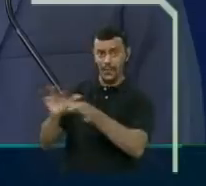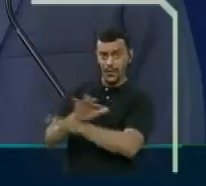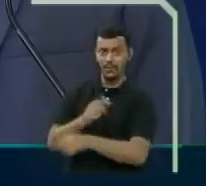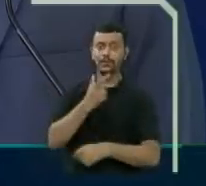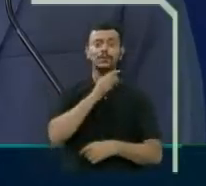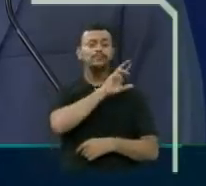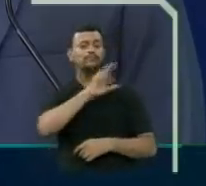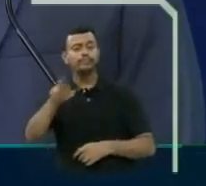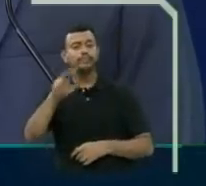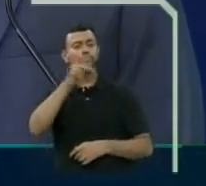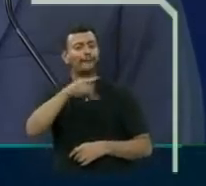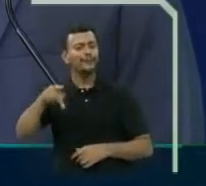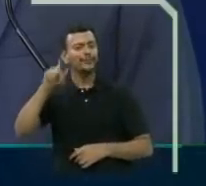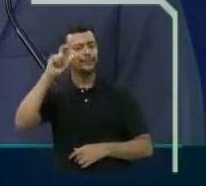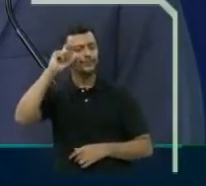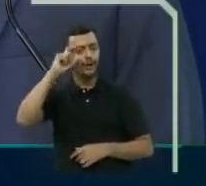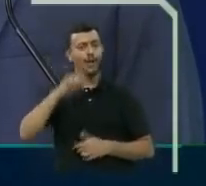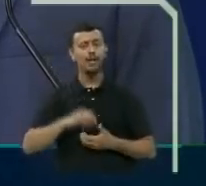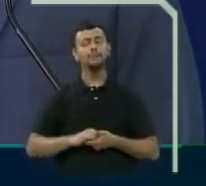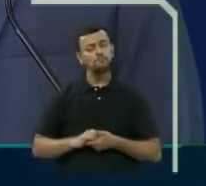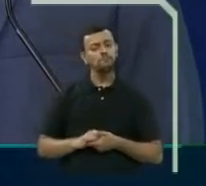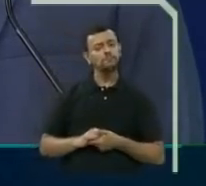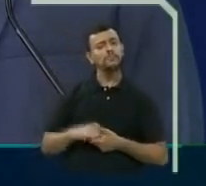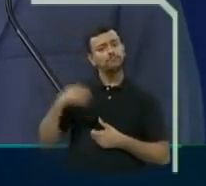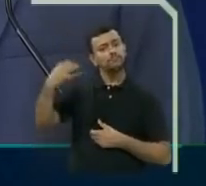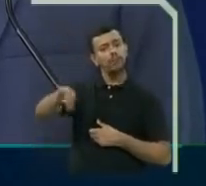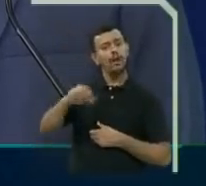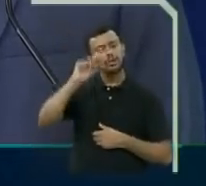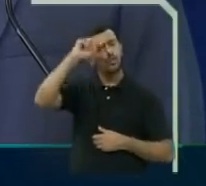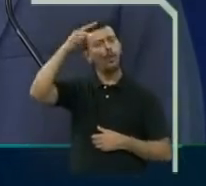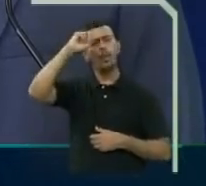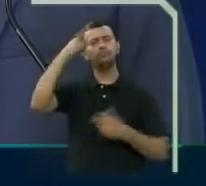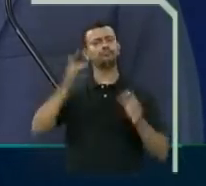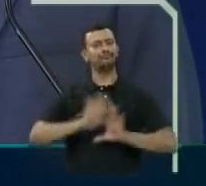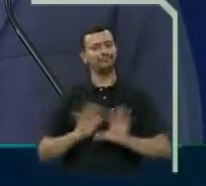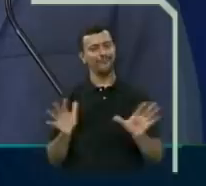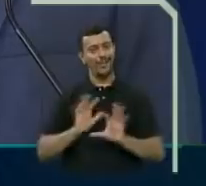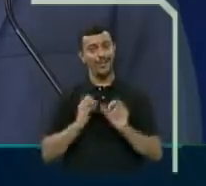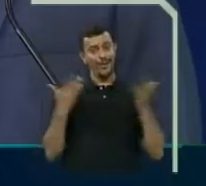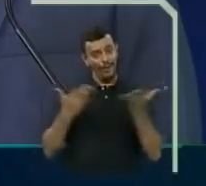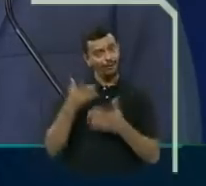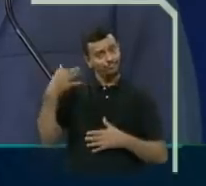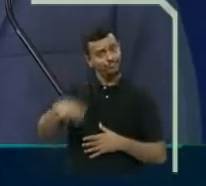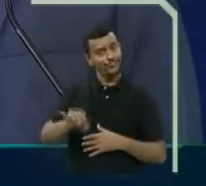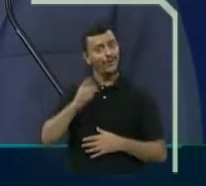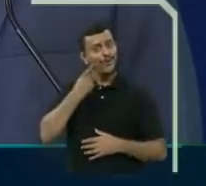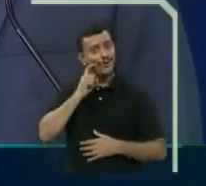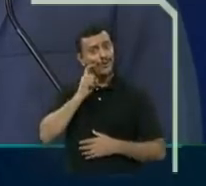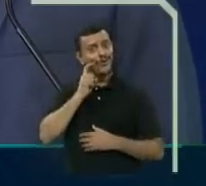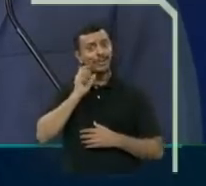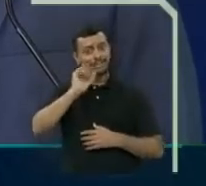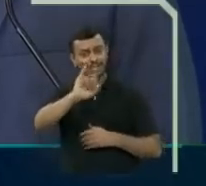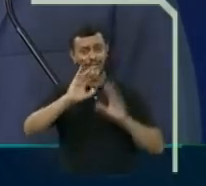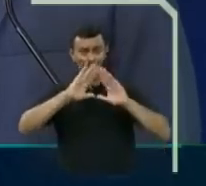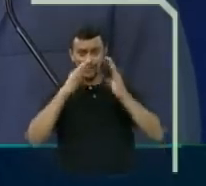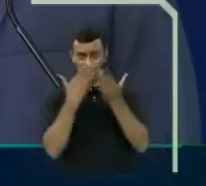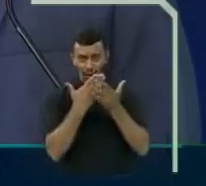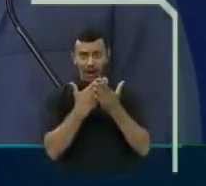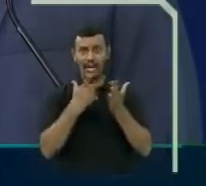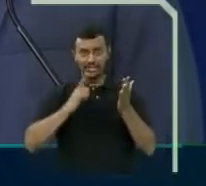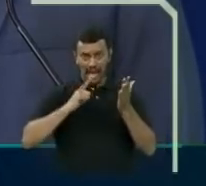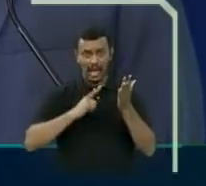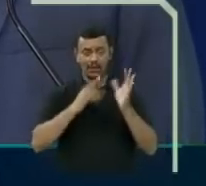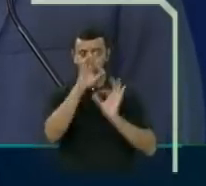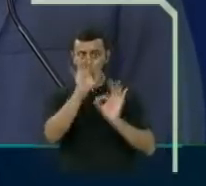Lizete. Eu não tenho dúvida, Rodrigo, tanto assim que uma escola que possui um projeto pedagógico, ela